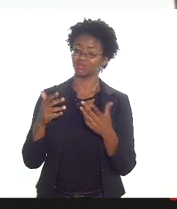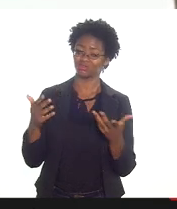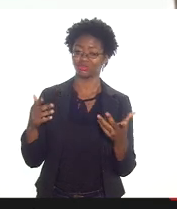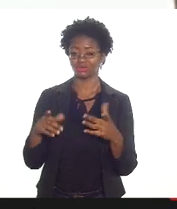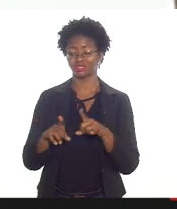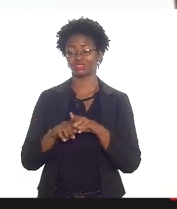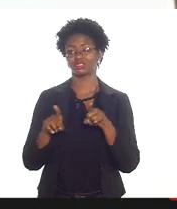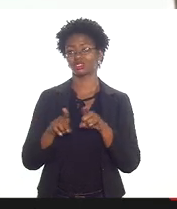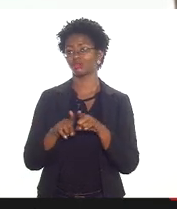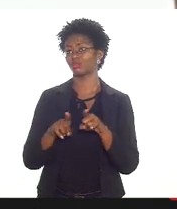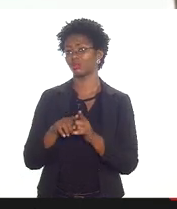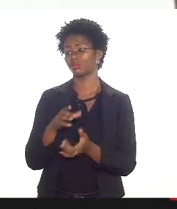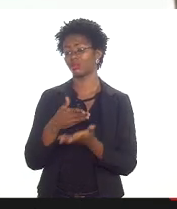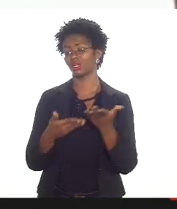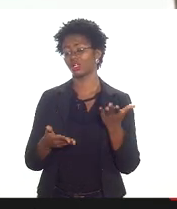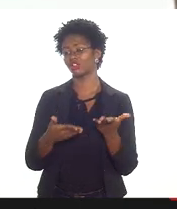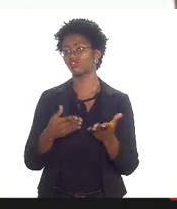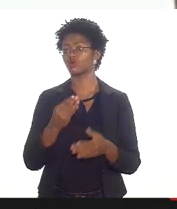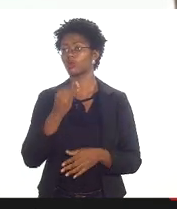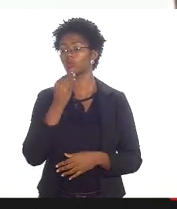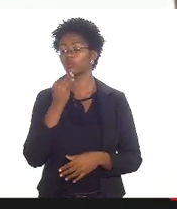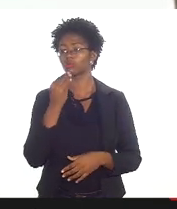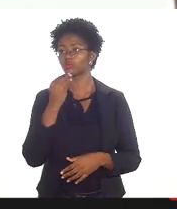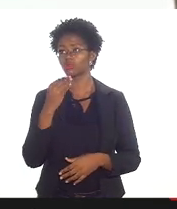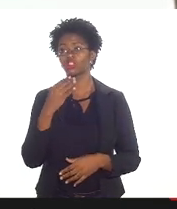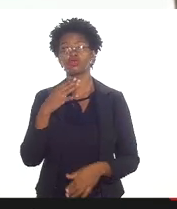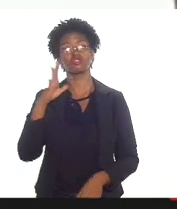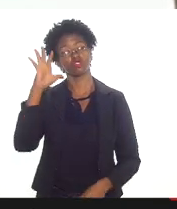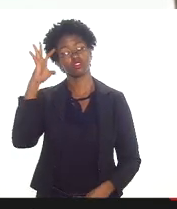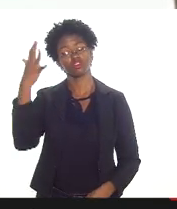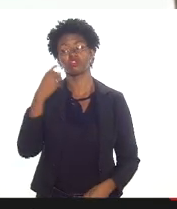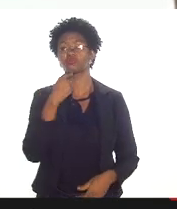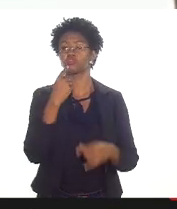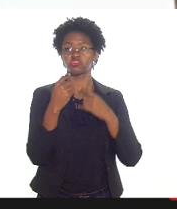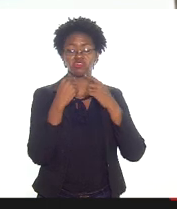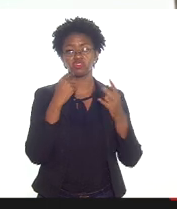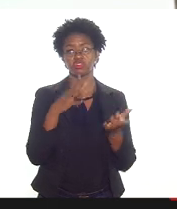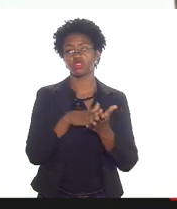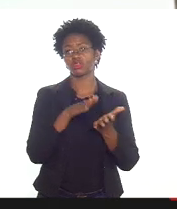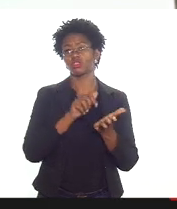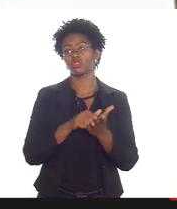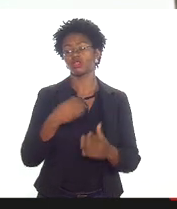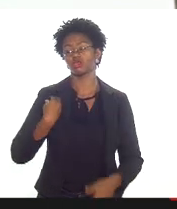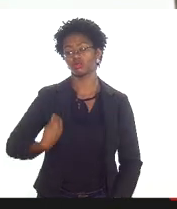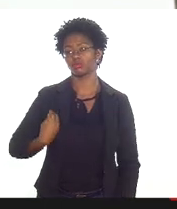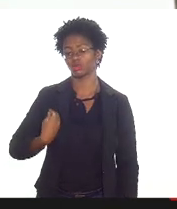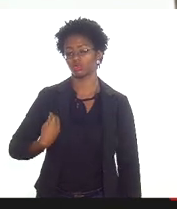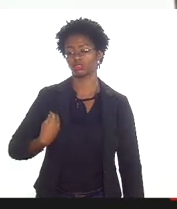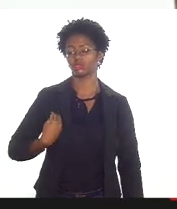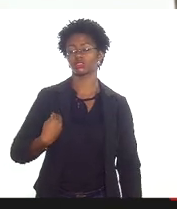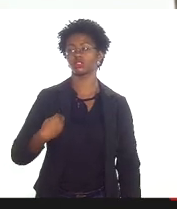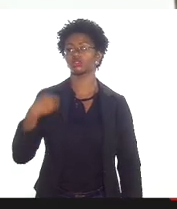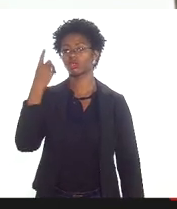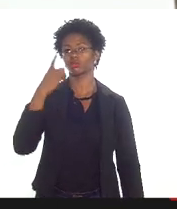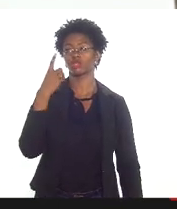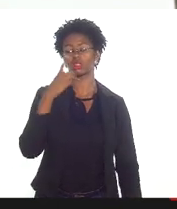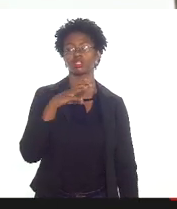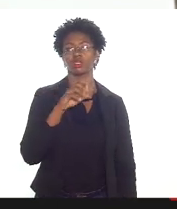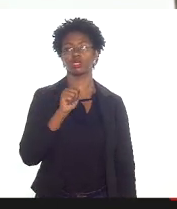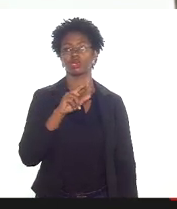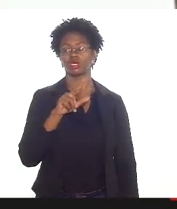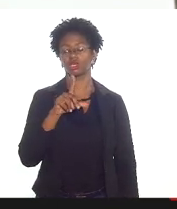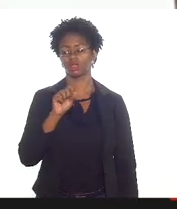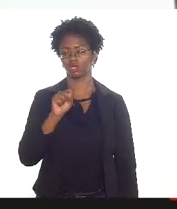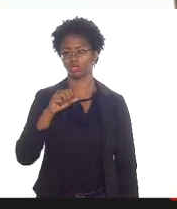perde a oportunidade de tirar as dúvidas. Registrando já a presença do deputado Carlos Macedo, que eu não